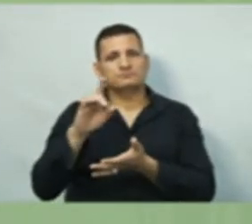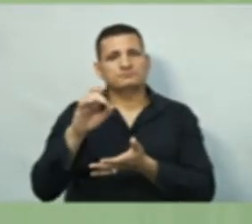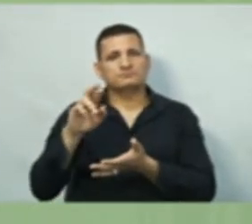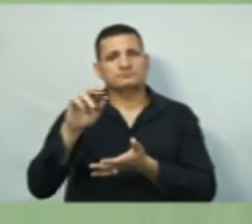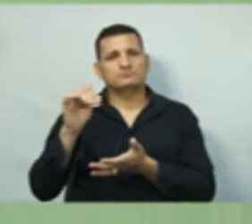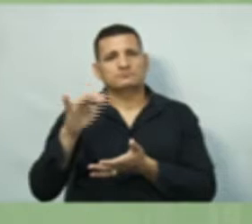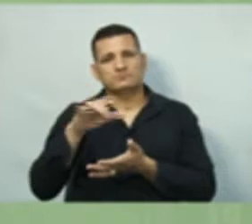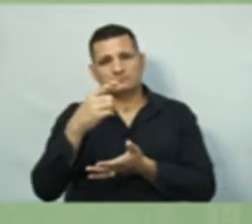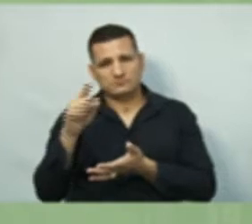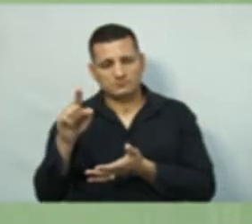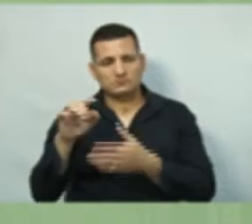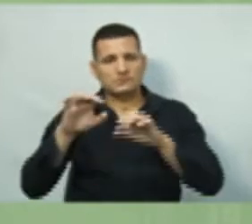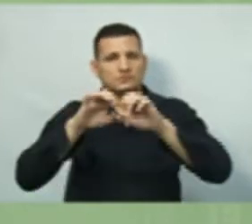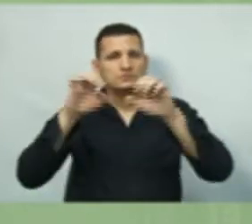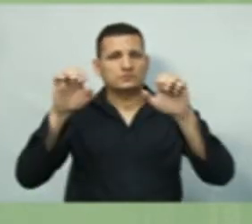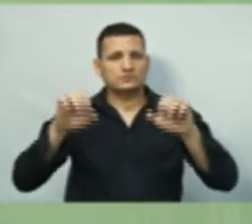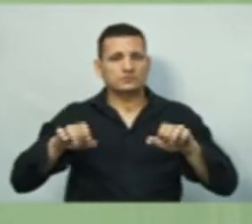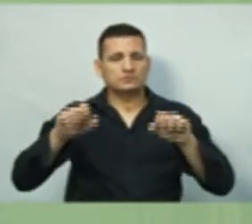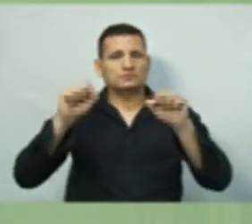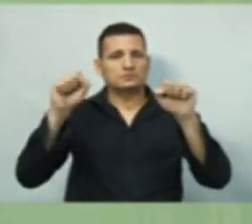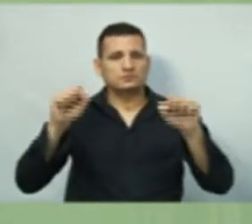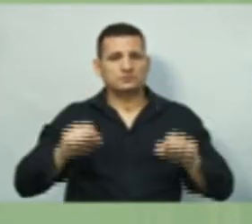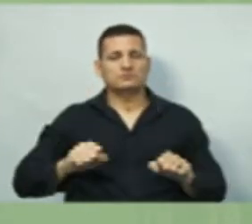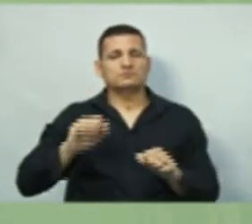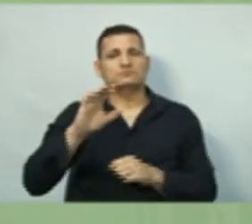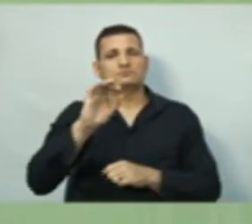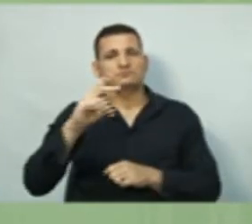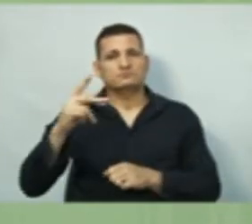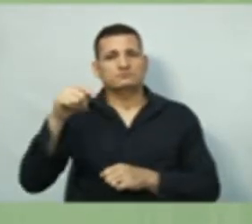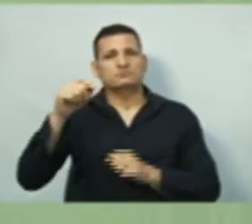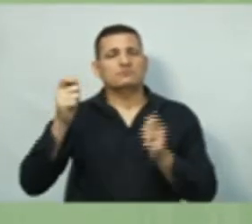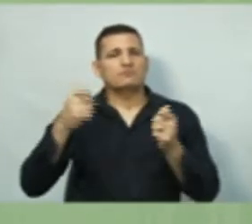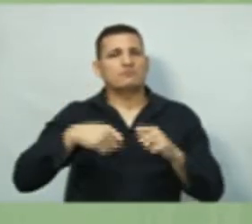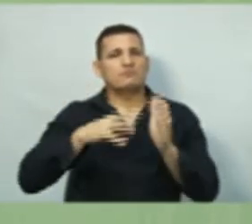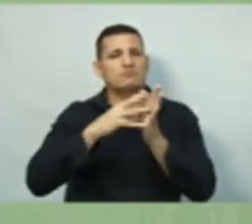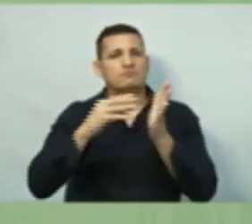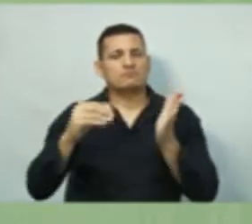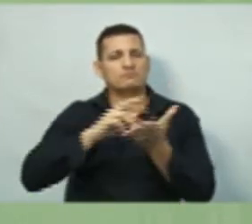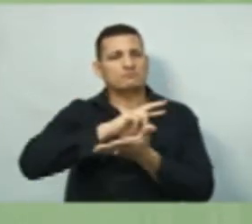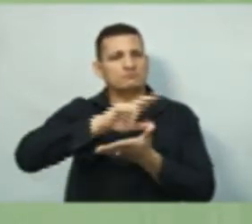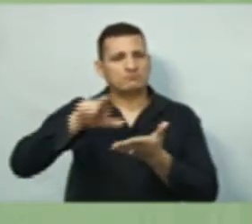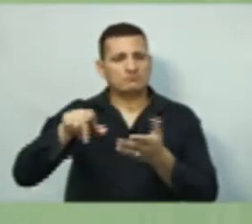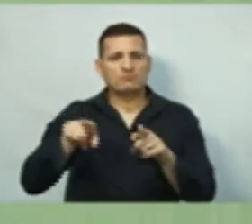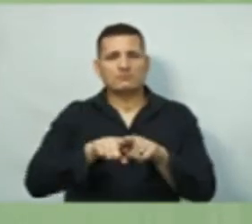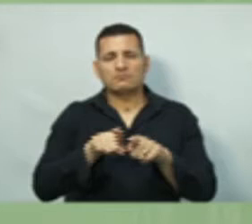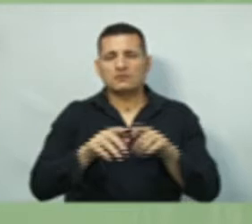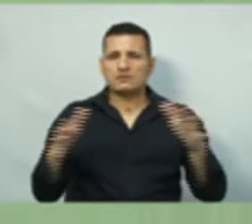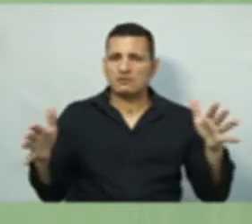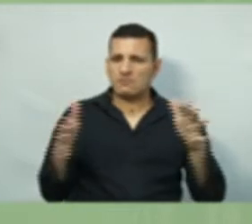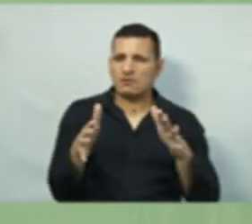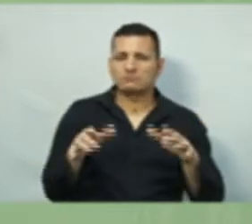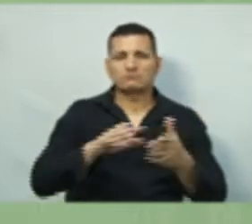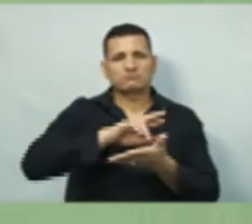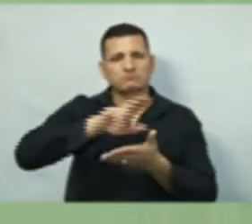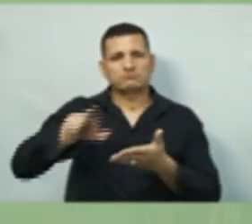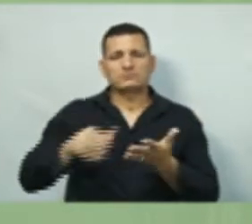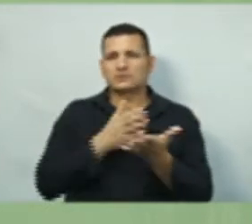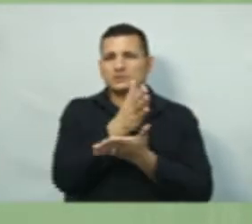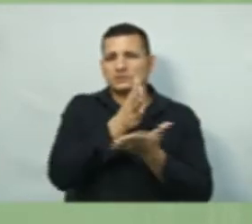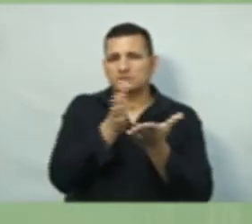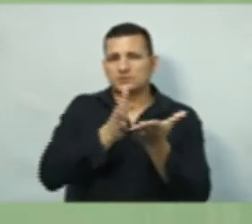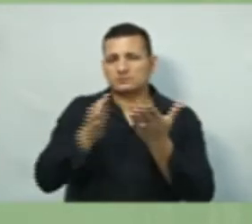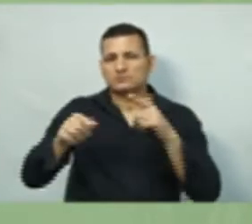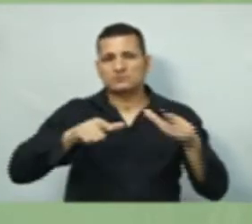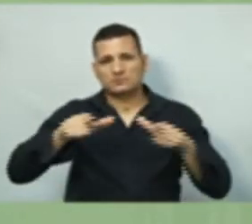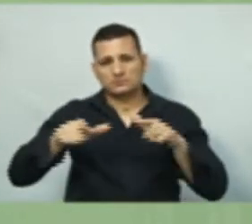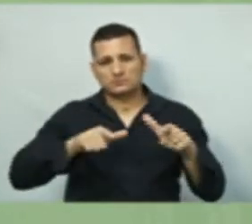estrutura do sistema cooperativo permite vários modelos e tamanhos de sociedade cooperativa e de diferentes ramos de atividade.